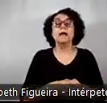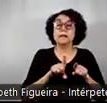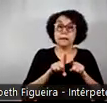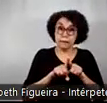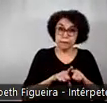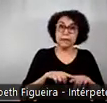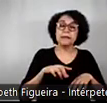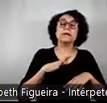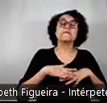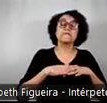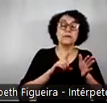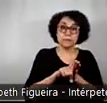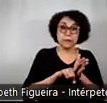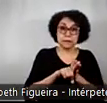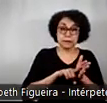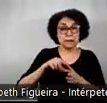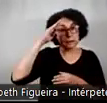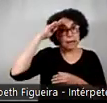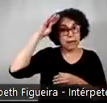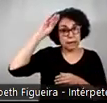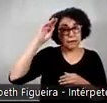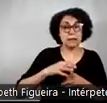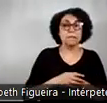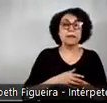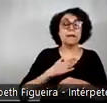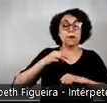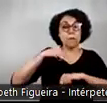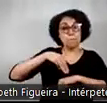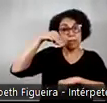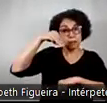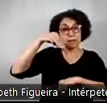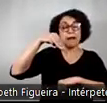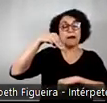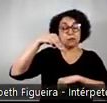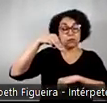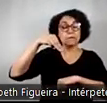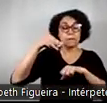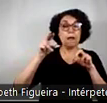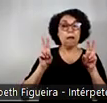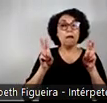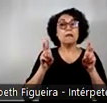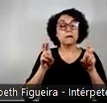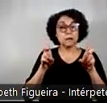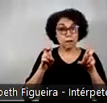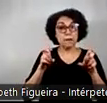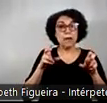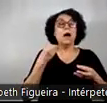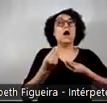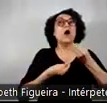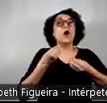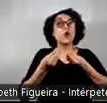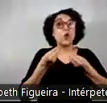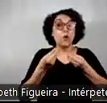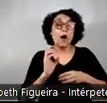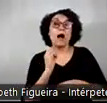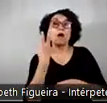tenho participado, né? Então, meu mestrado, né, ele é sobre, né, os processos de subjetivação, né, das pessoas